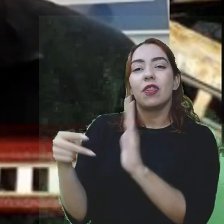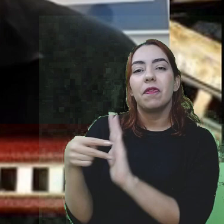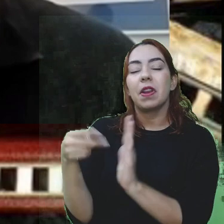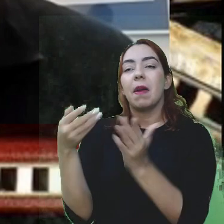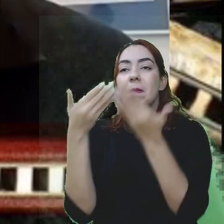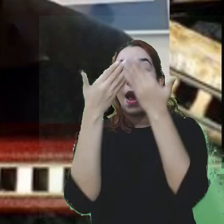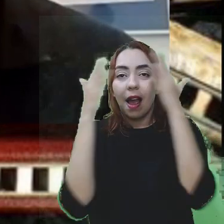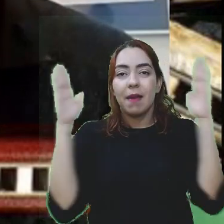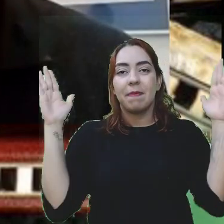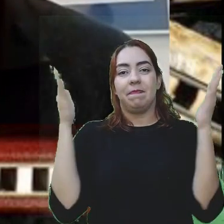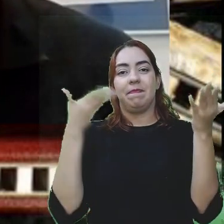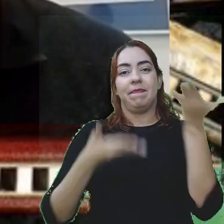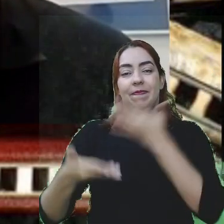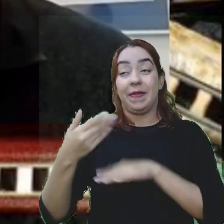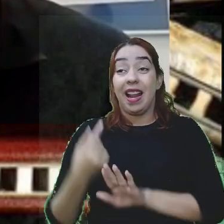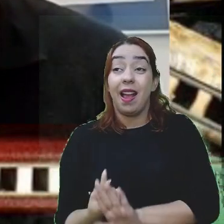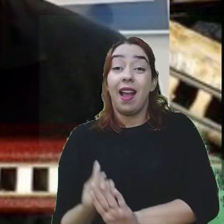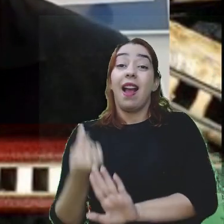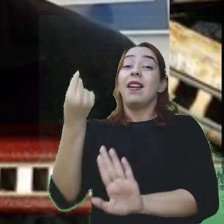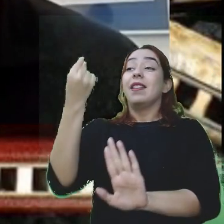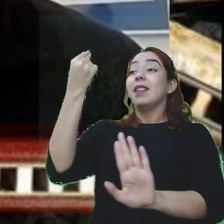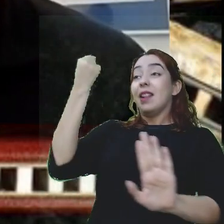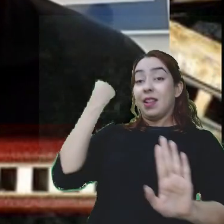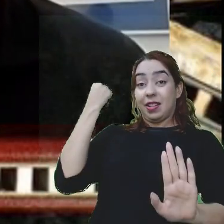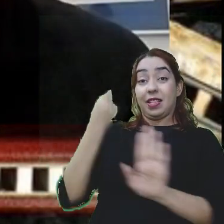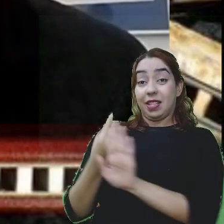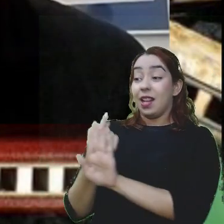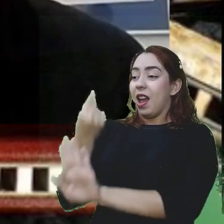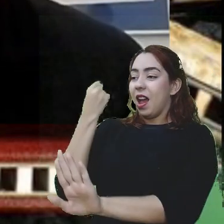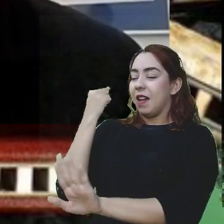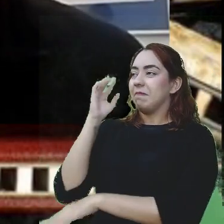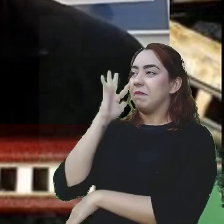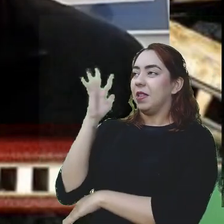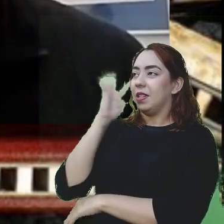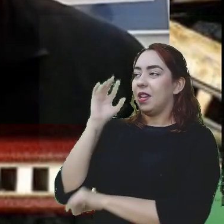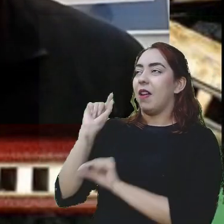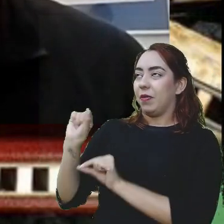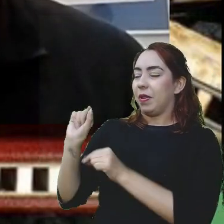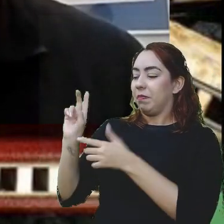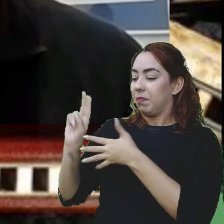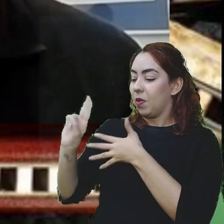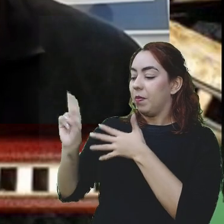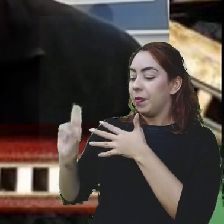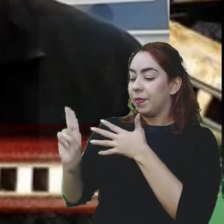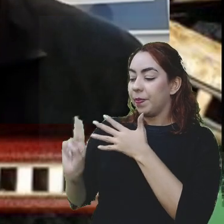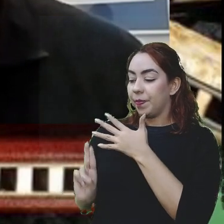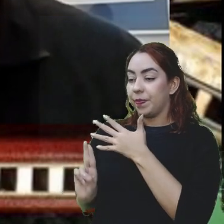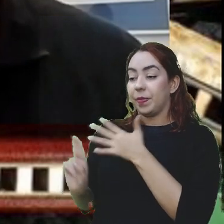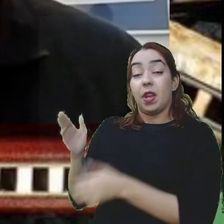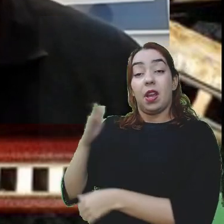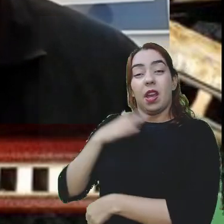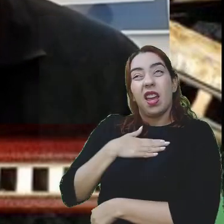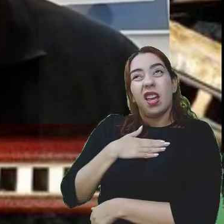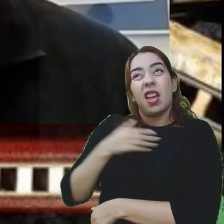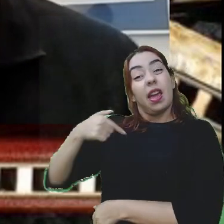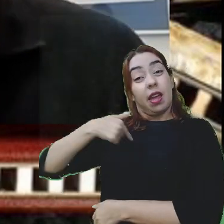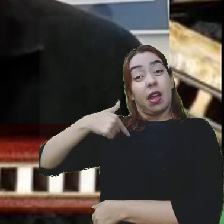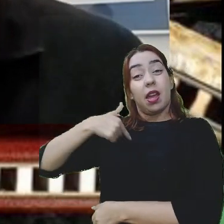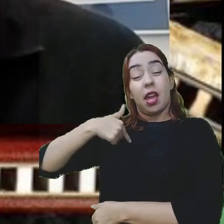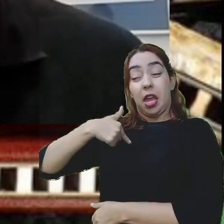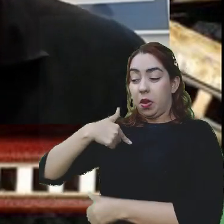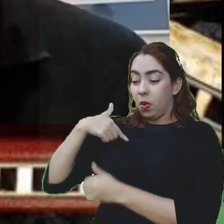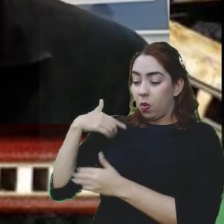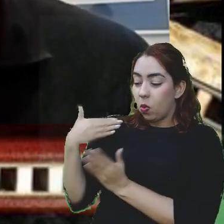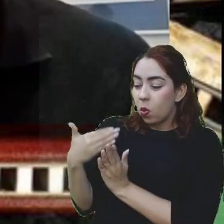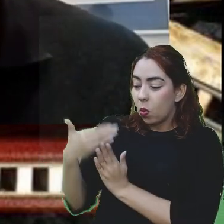Numa época mais para trás, onde você pensar Rildo, Maurício, eu começando e